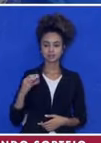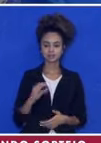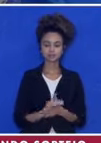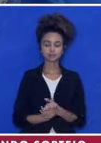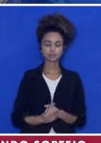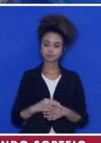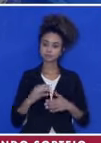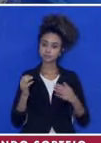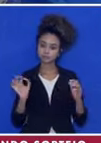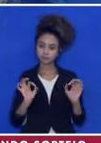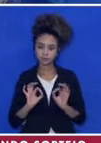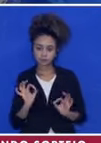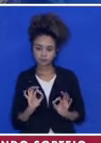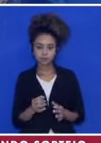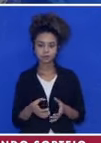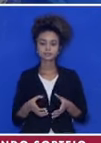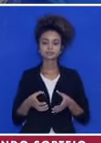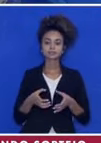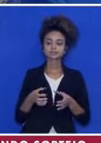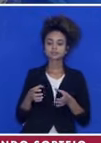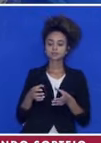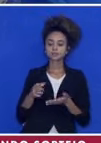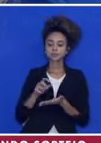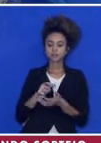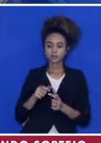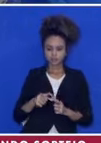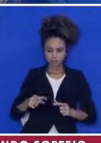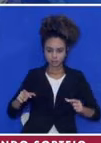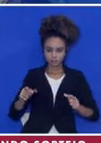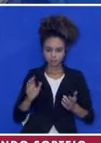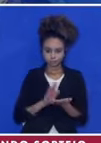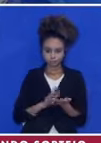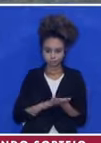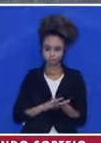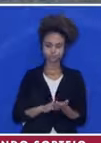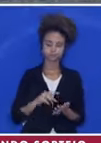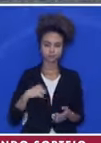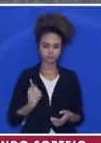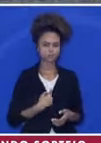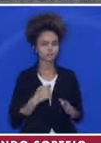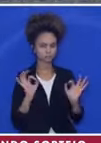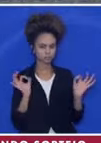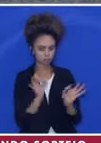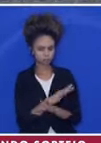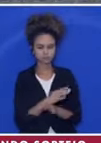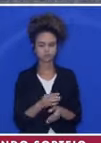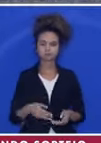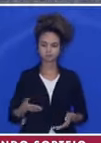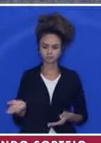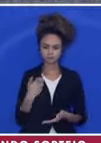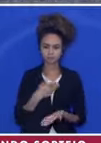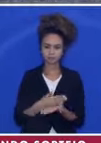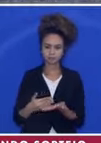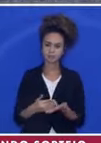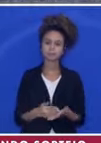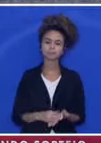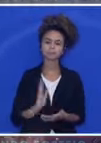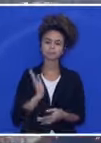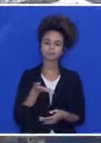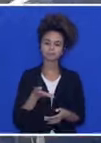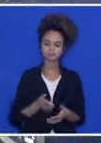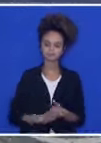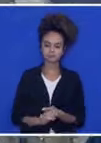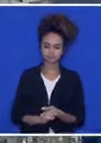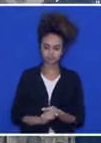R$ 48.626,67. Preparados? Apostas em mãos. Por aqui tudo pronto, bolas posicionadas. Vamos começar.